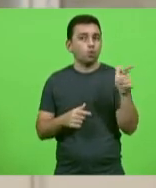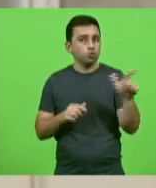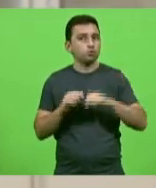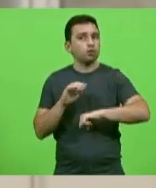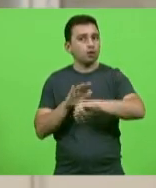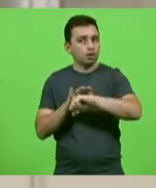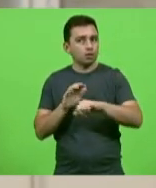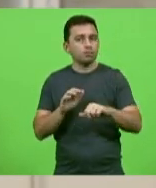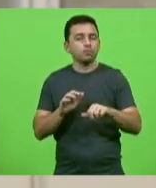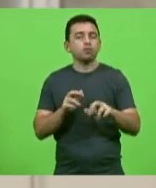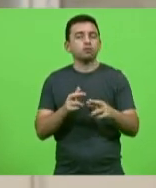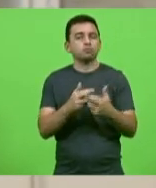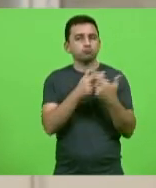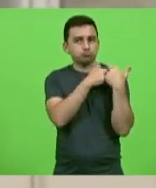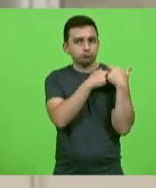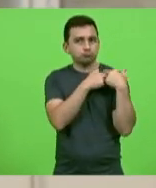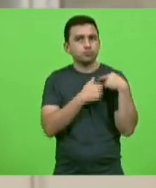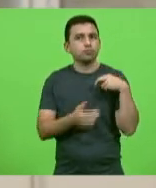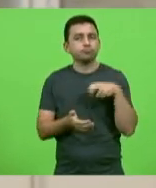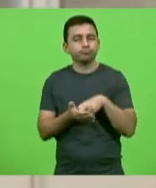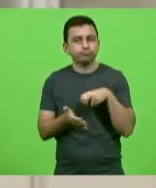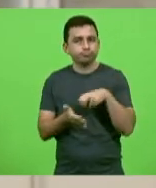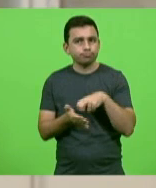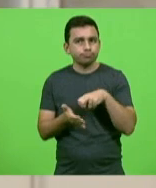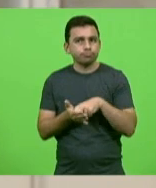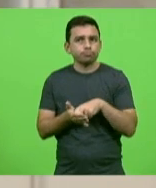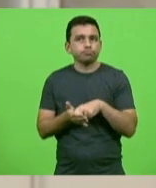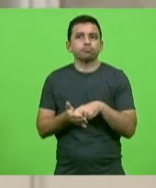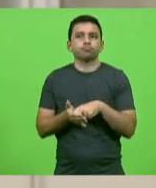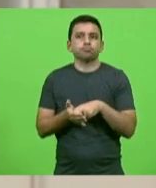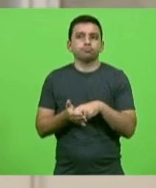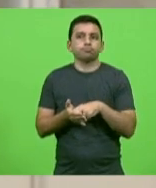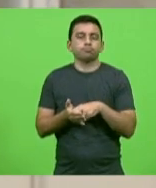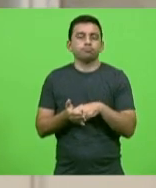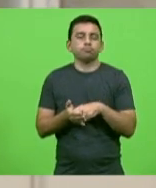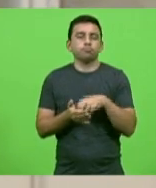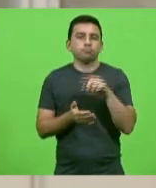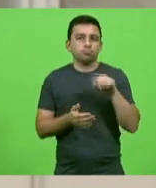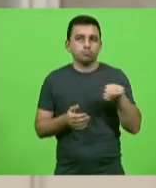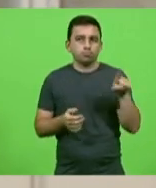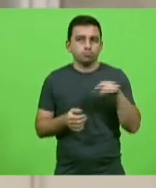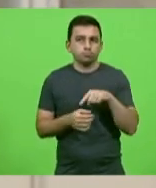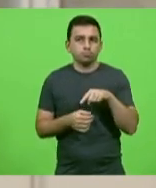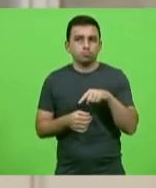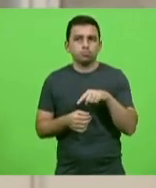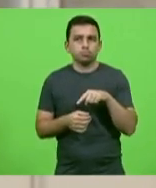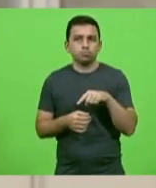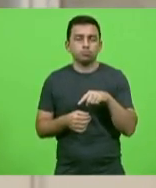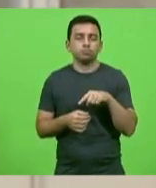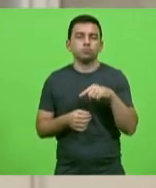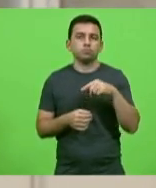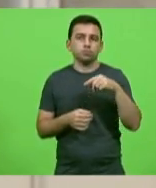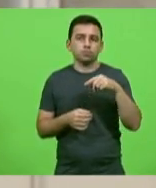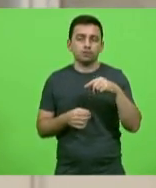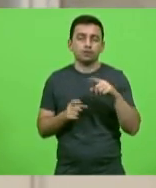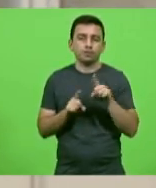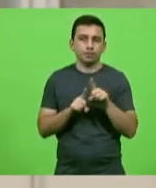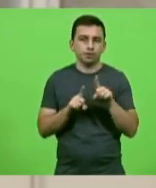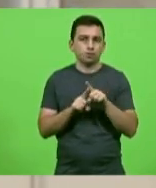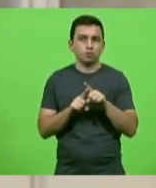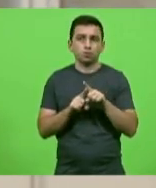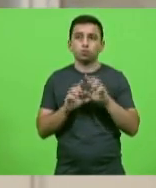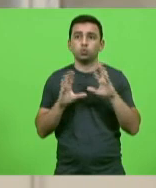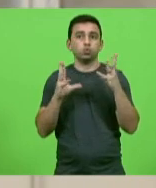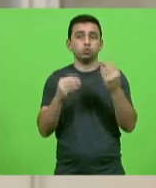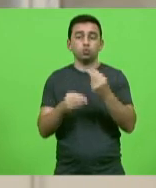crime de responsabilidade sob pena de ofensa ao princípio da vedação do Bis in idem segundo o qual